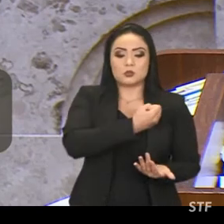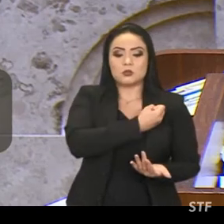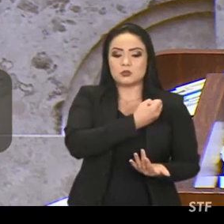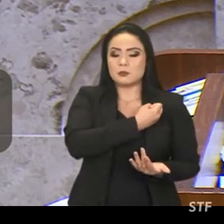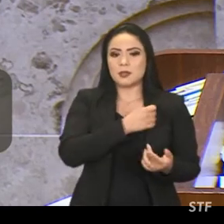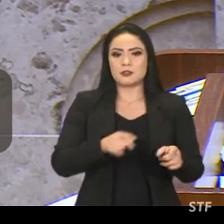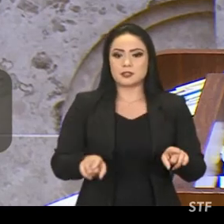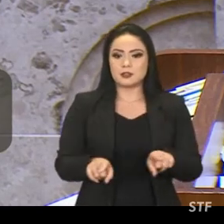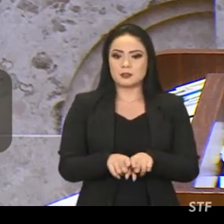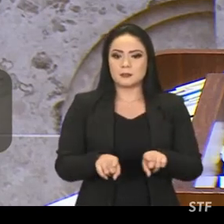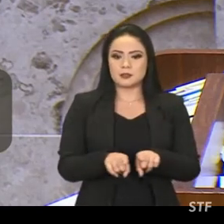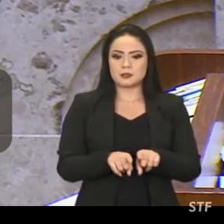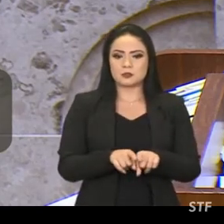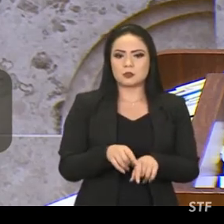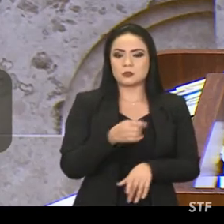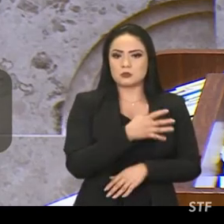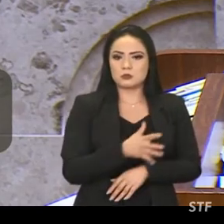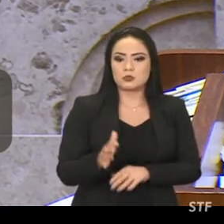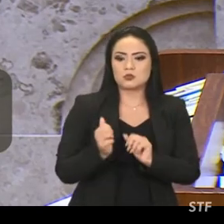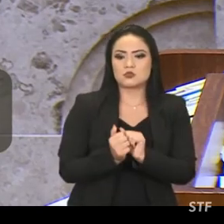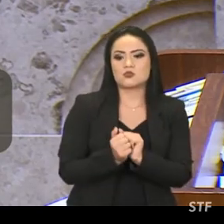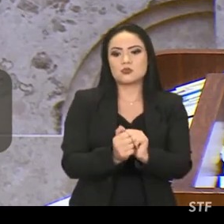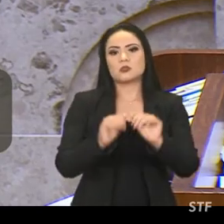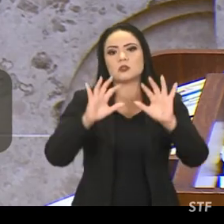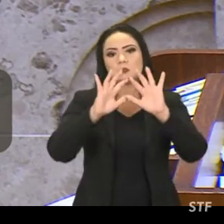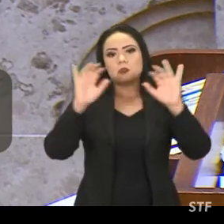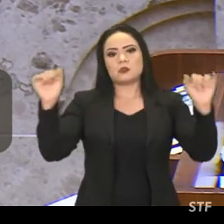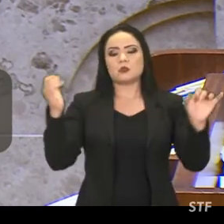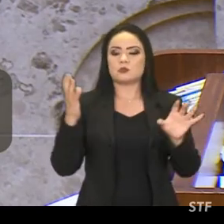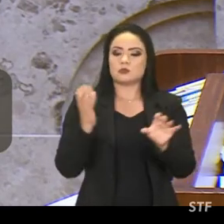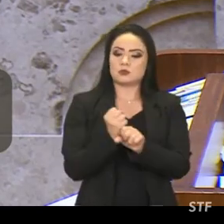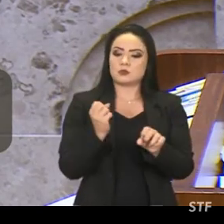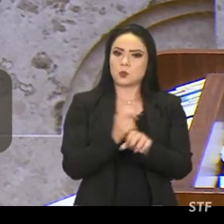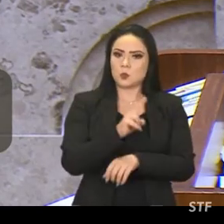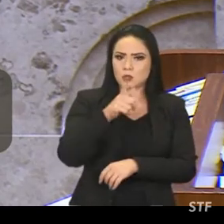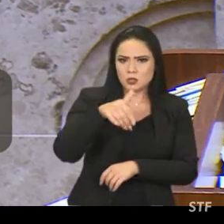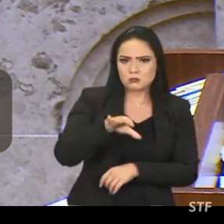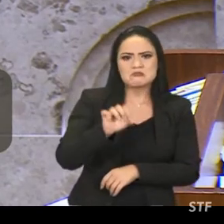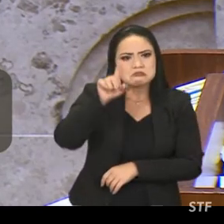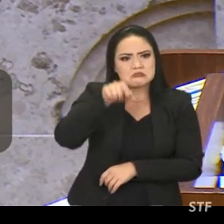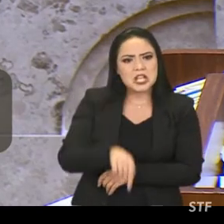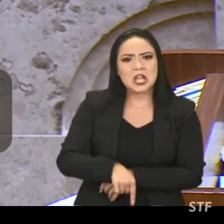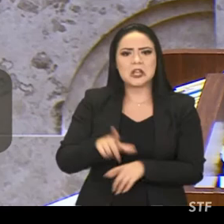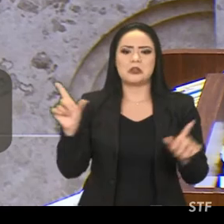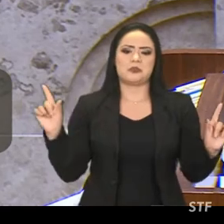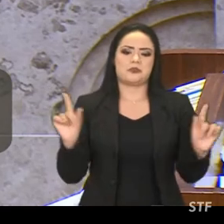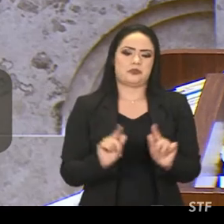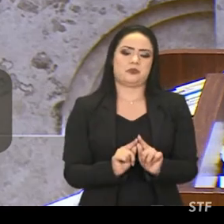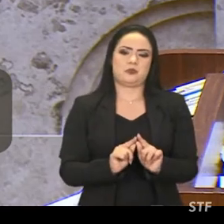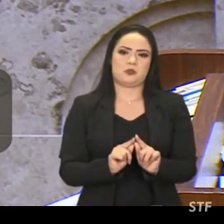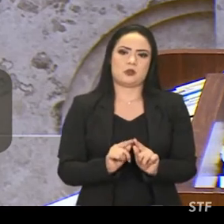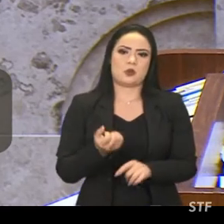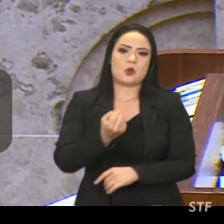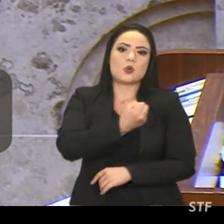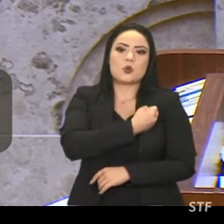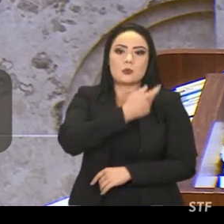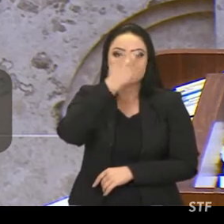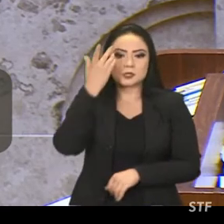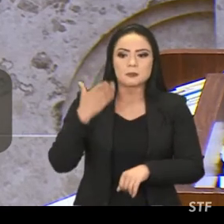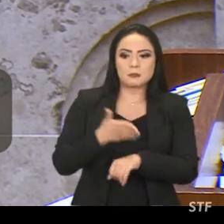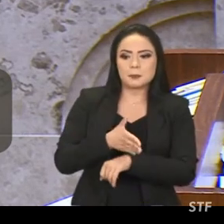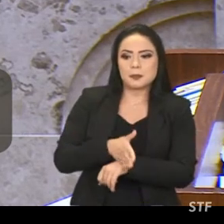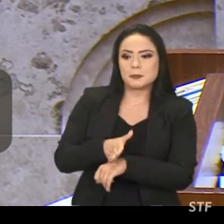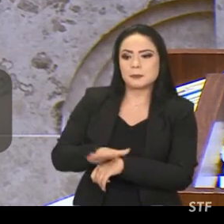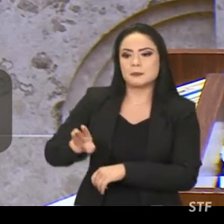procuradores que atua junto ao Tribunal de Contas da União é bastante reduzido. O número de integrantes do